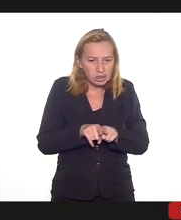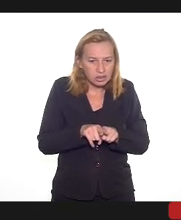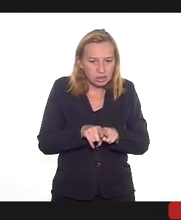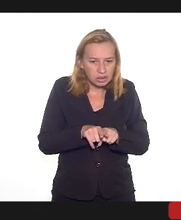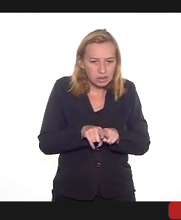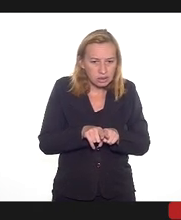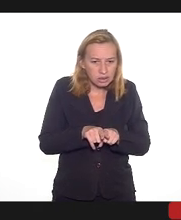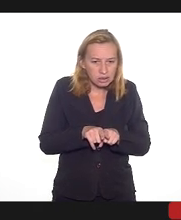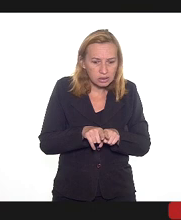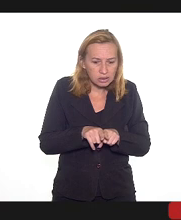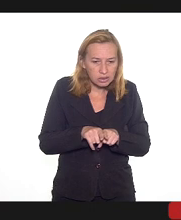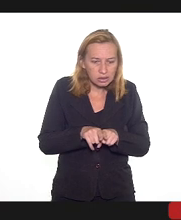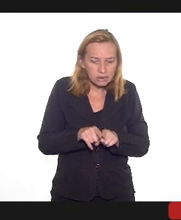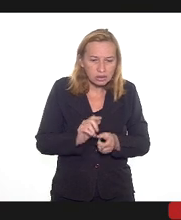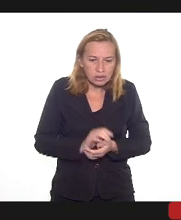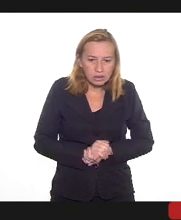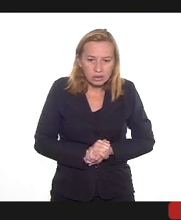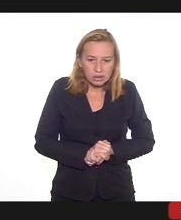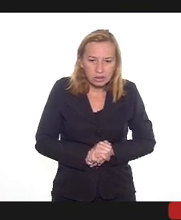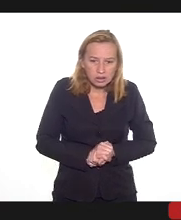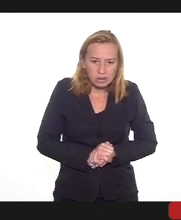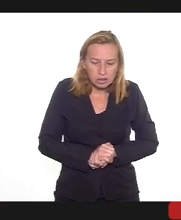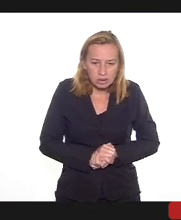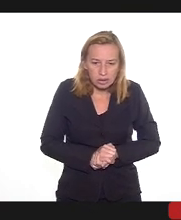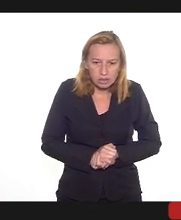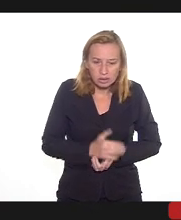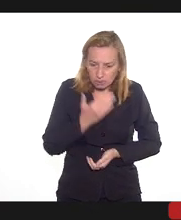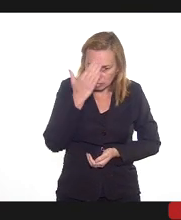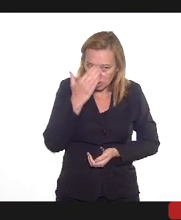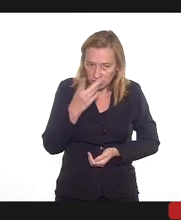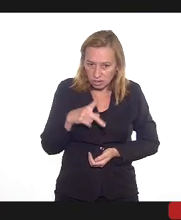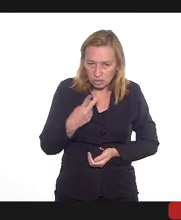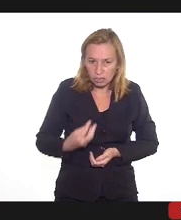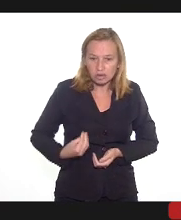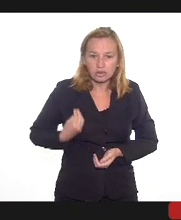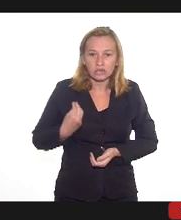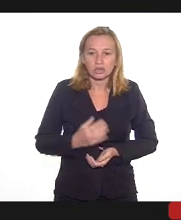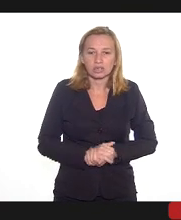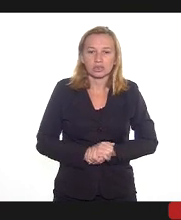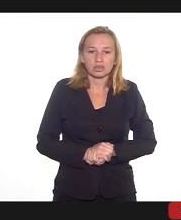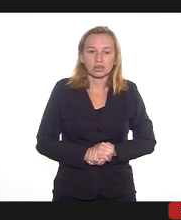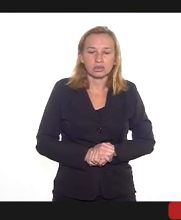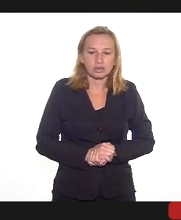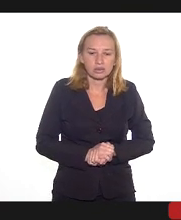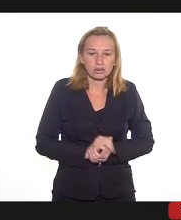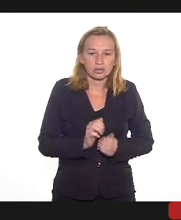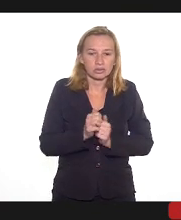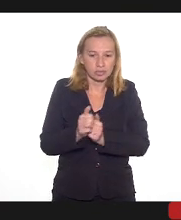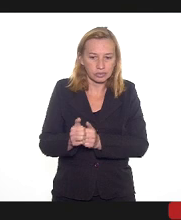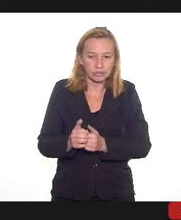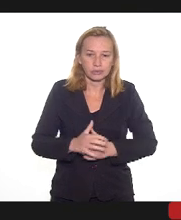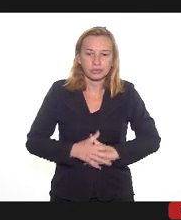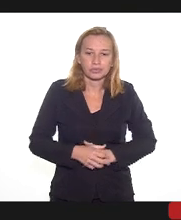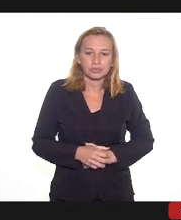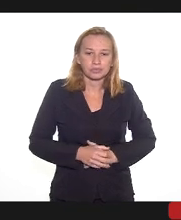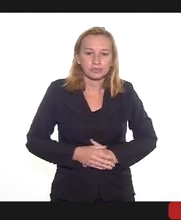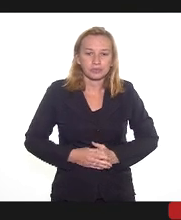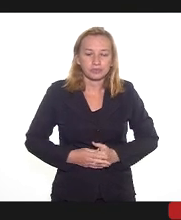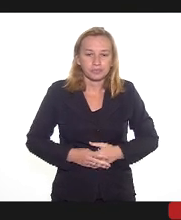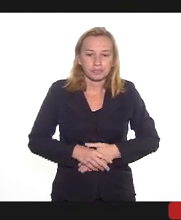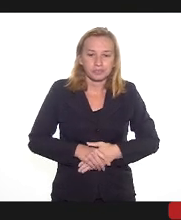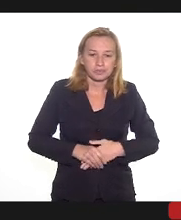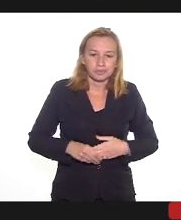Da Secretaria de Fazenda. Mais uma vez, agradeço a sua presença. Agradeço muito a oportunidade. Fazer um encaminhamento que gostaríamos de